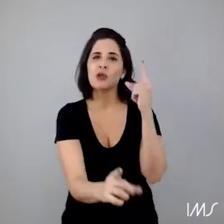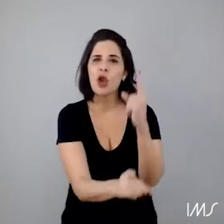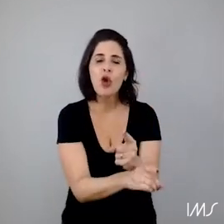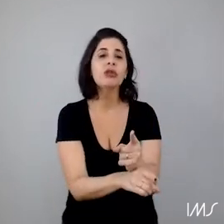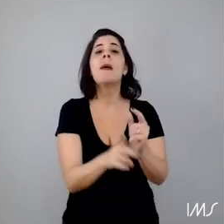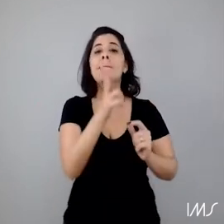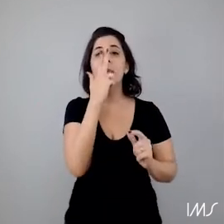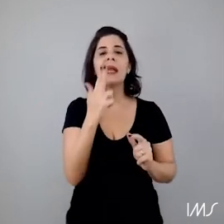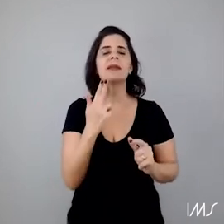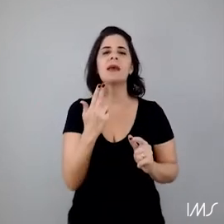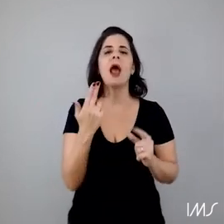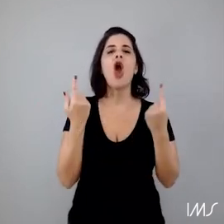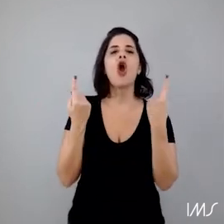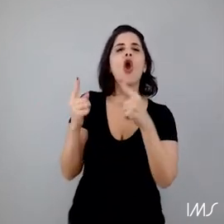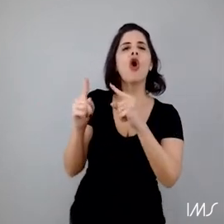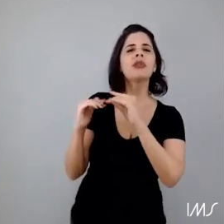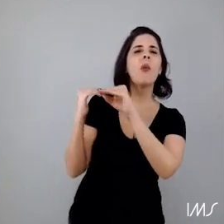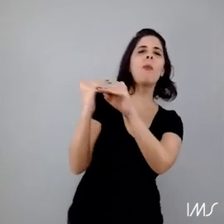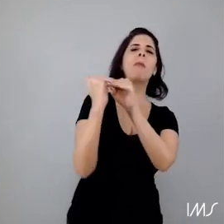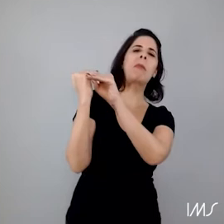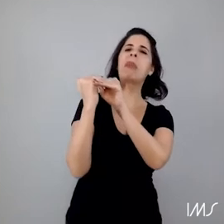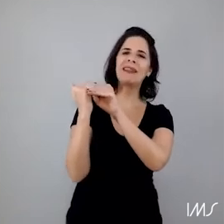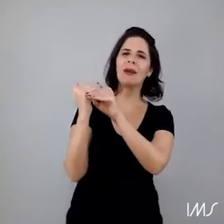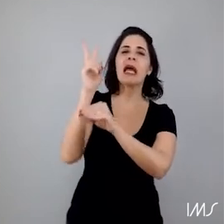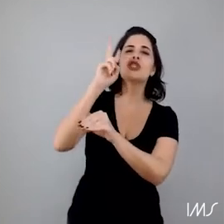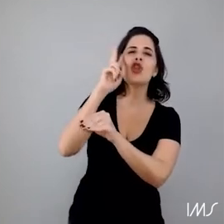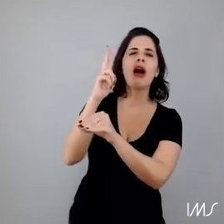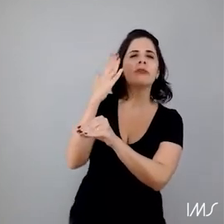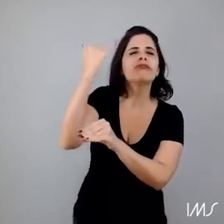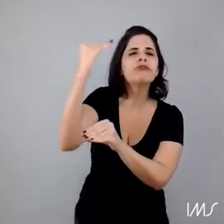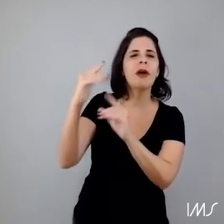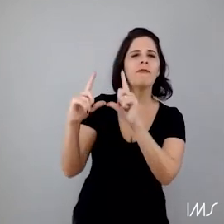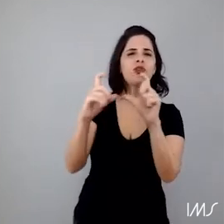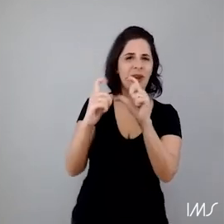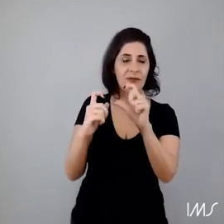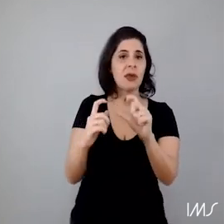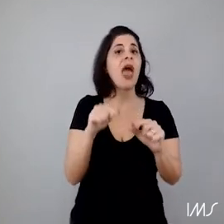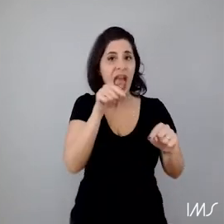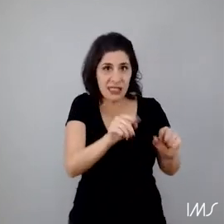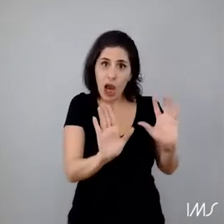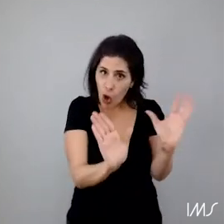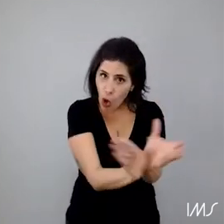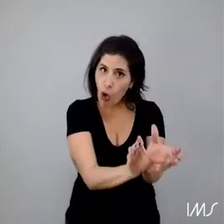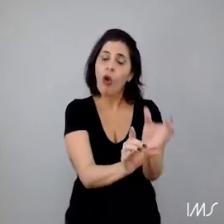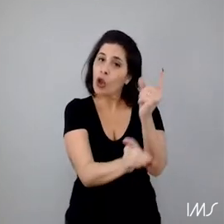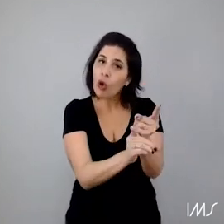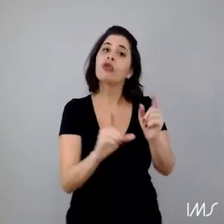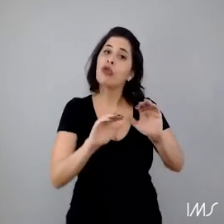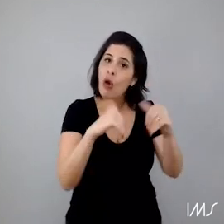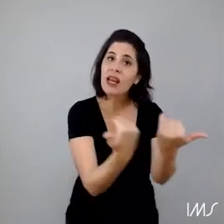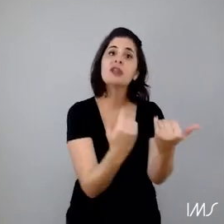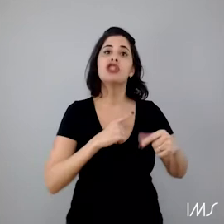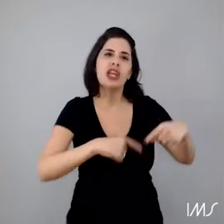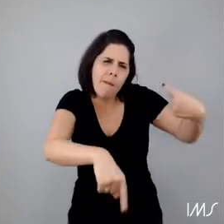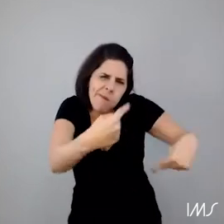adensando um debate em torno da reivindicação de autonomia do olhar latino-americano sobre o seu próprio continente. Um olhar